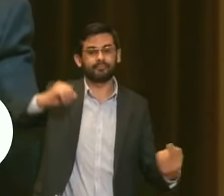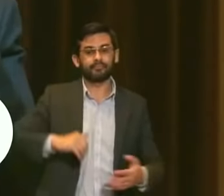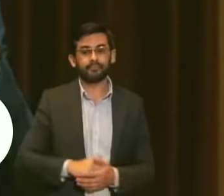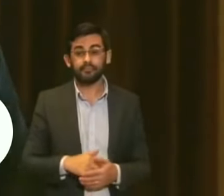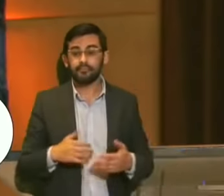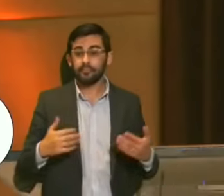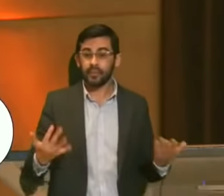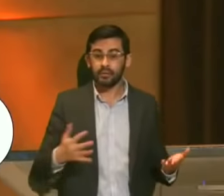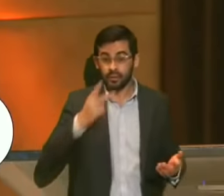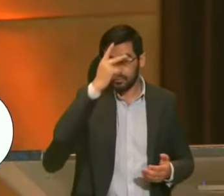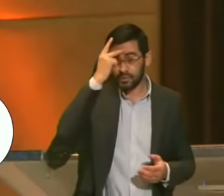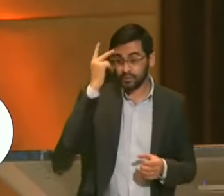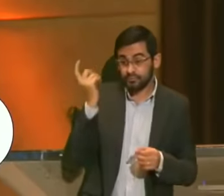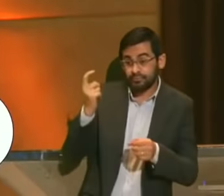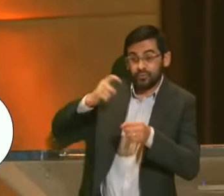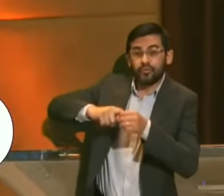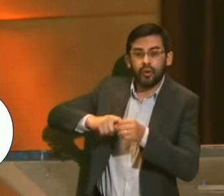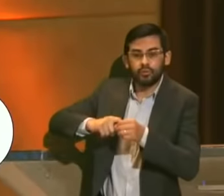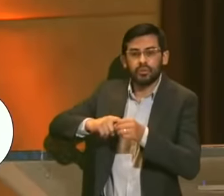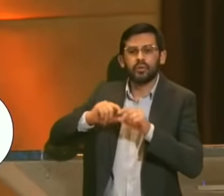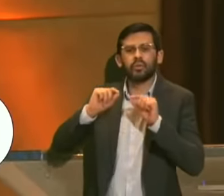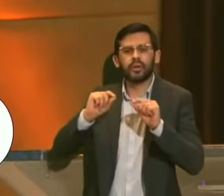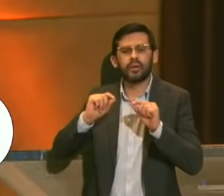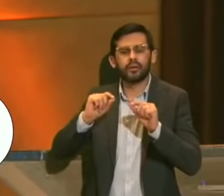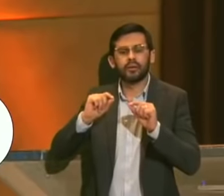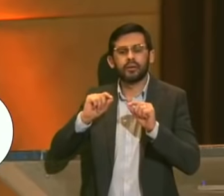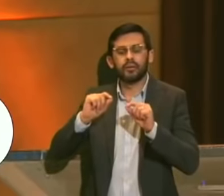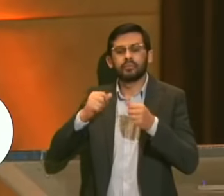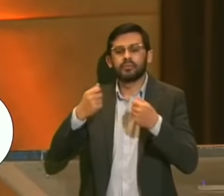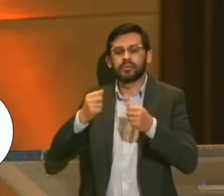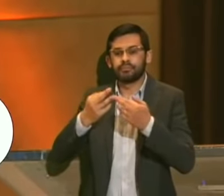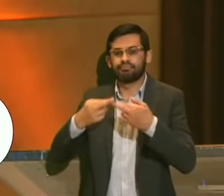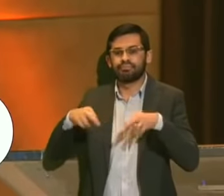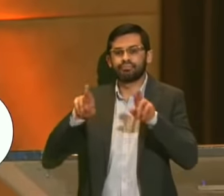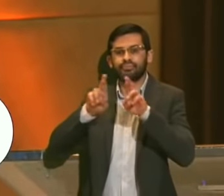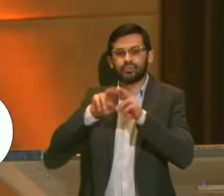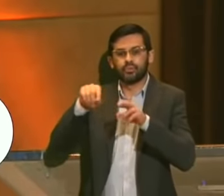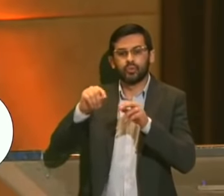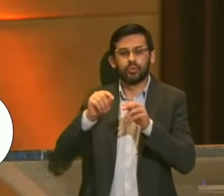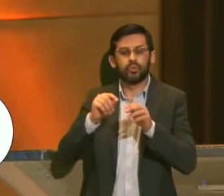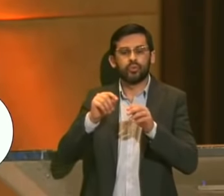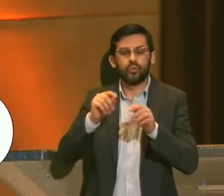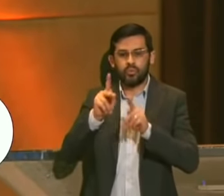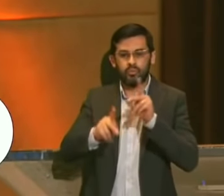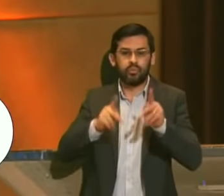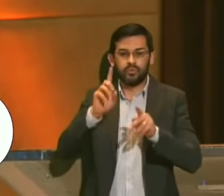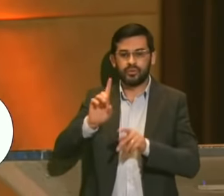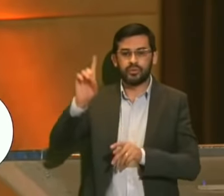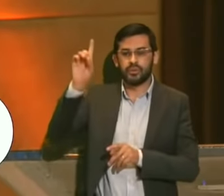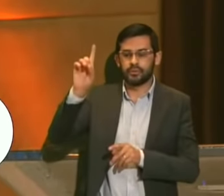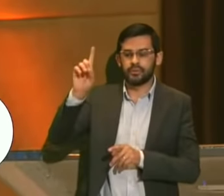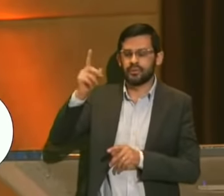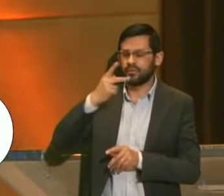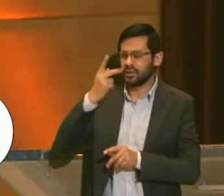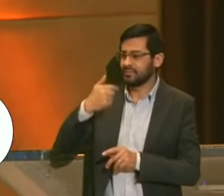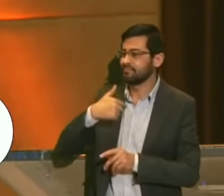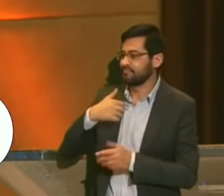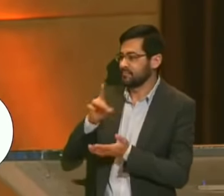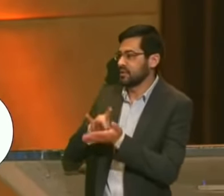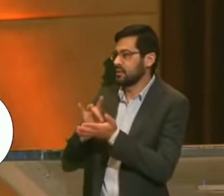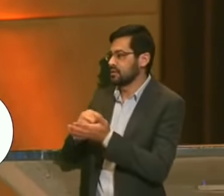E aí, quando a pessoa volta, ela tem que pedir a sua reconciliação com o povo de Deus e dizer: